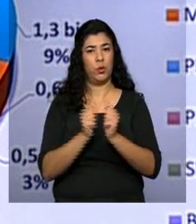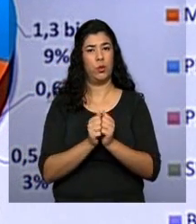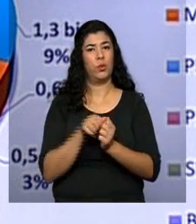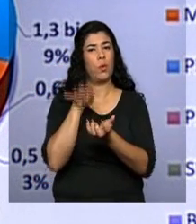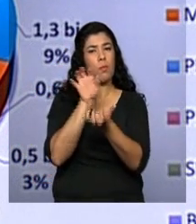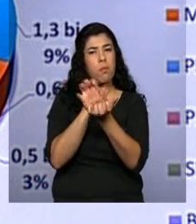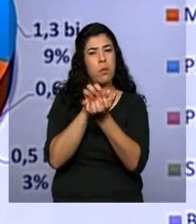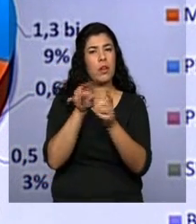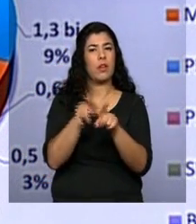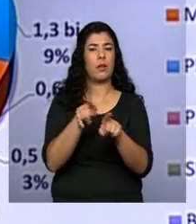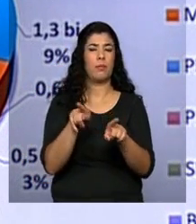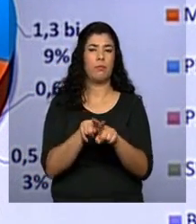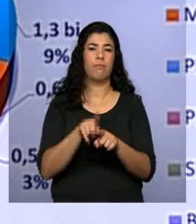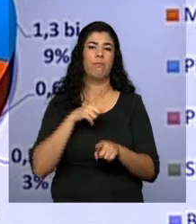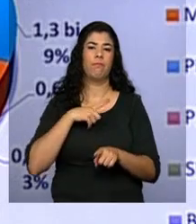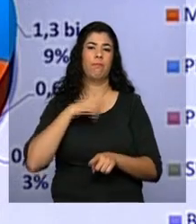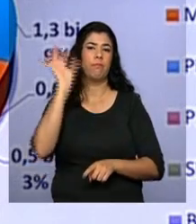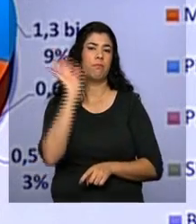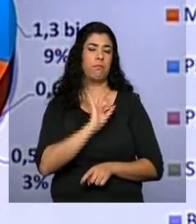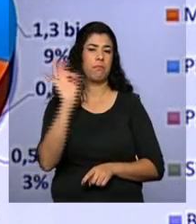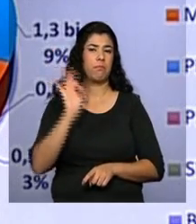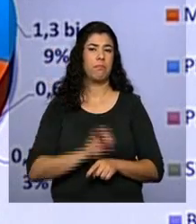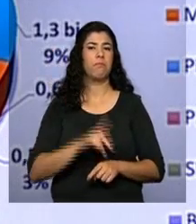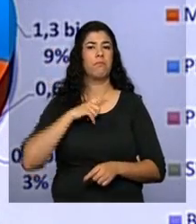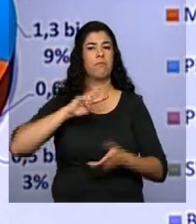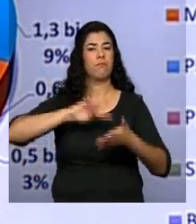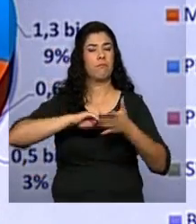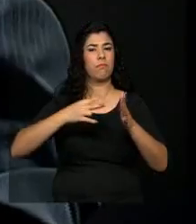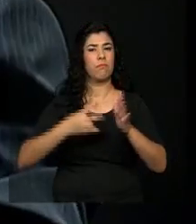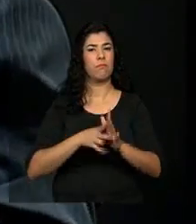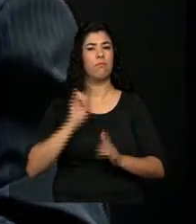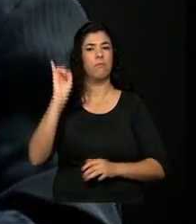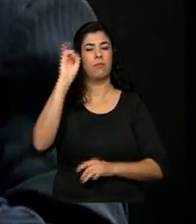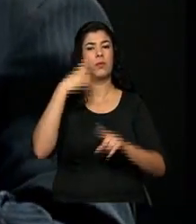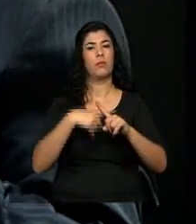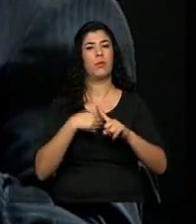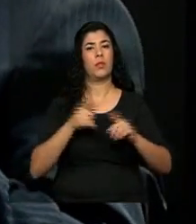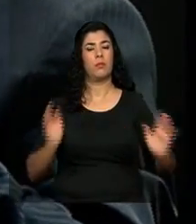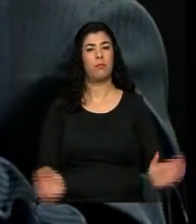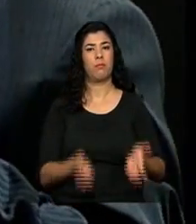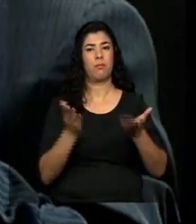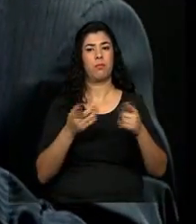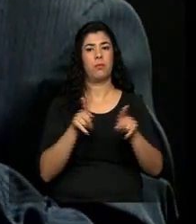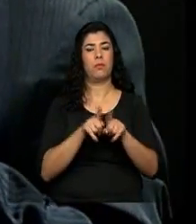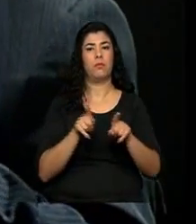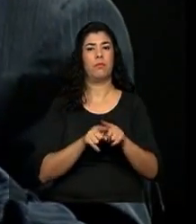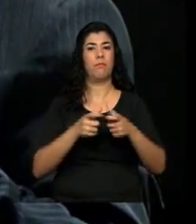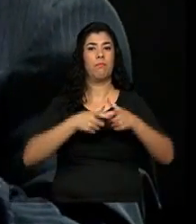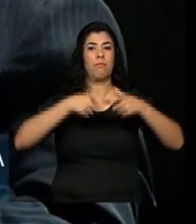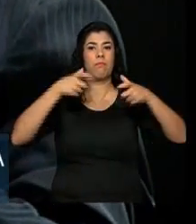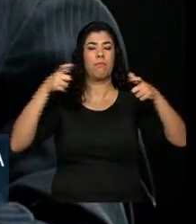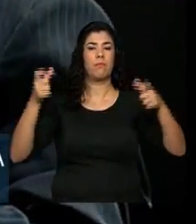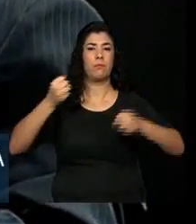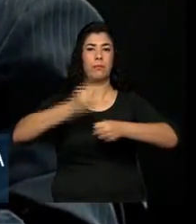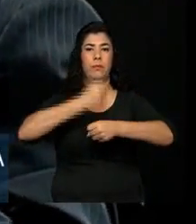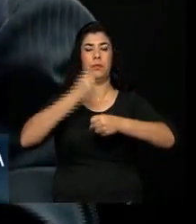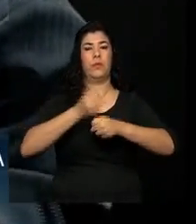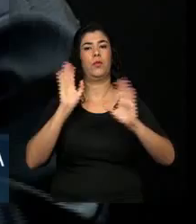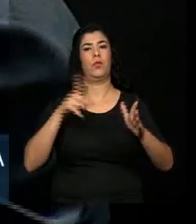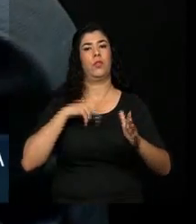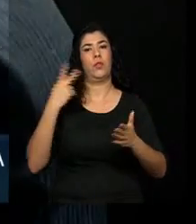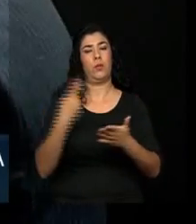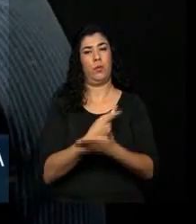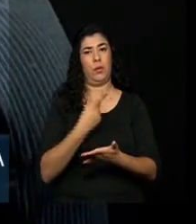concentram um número significativo de investimentos até por conta né das grandes obras que temm